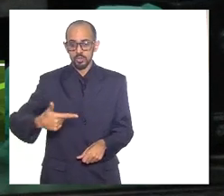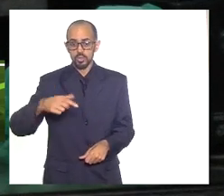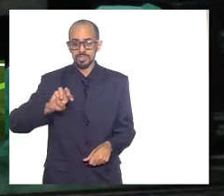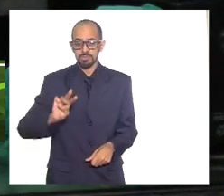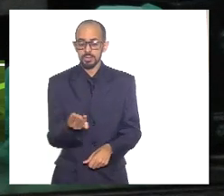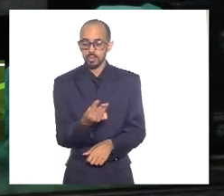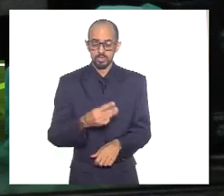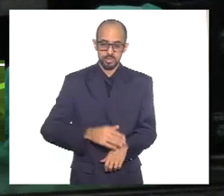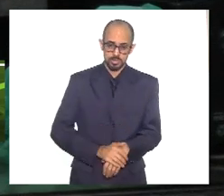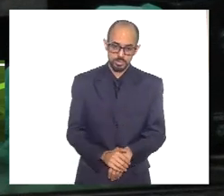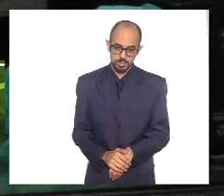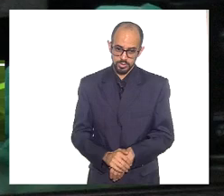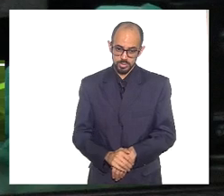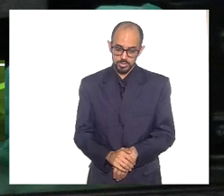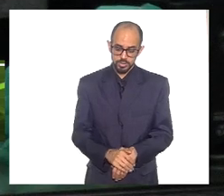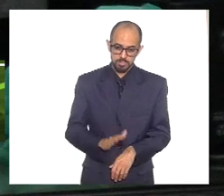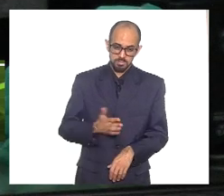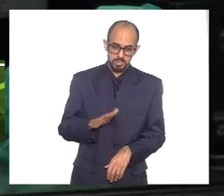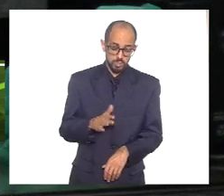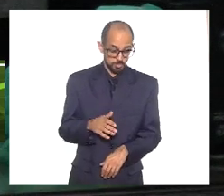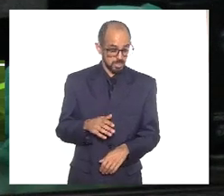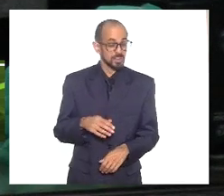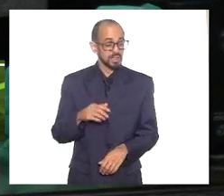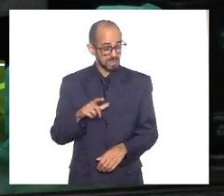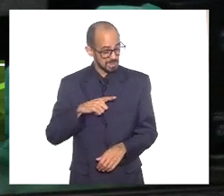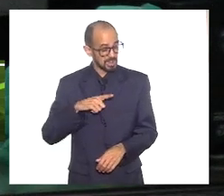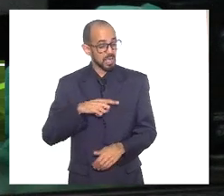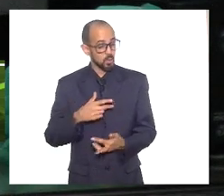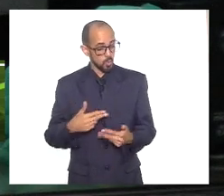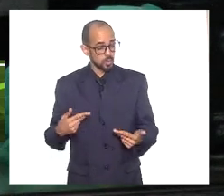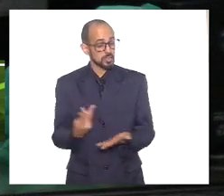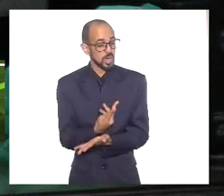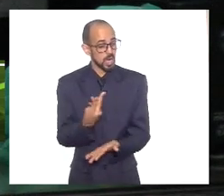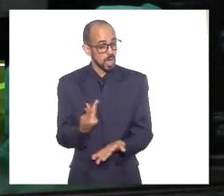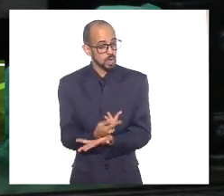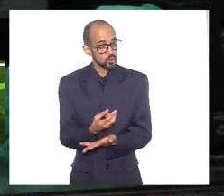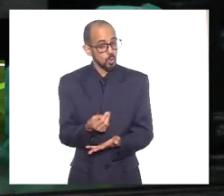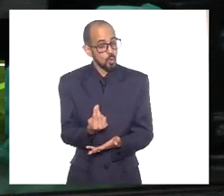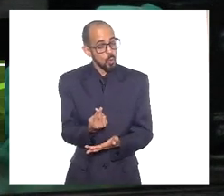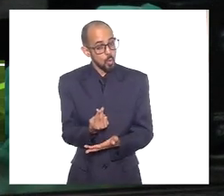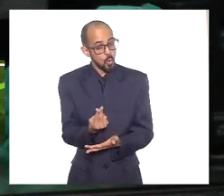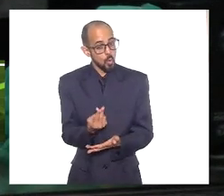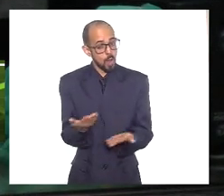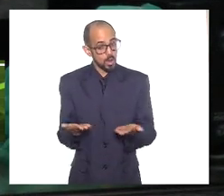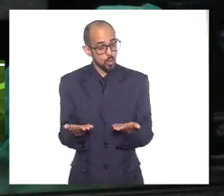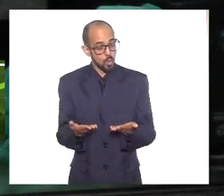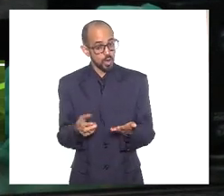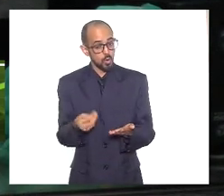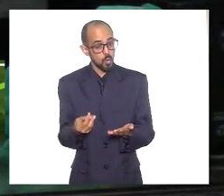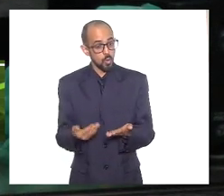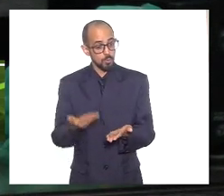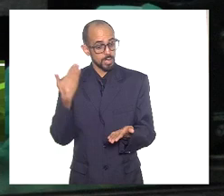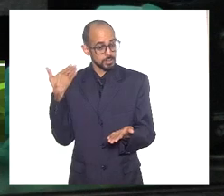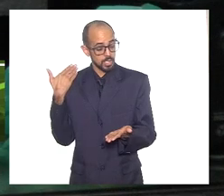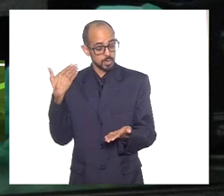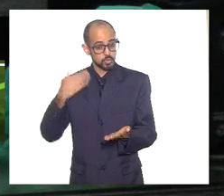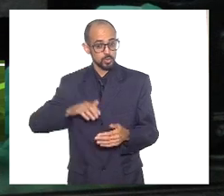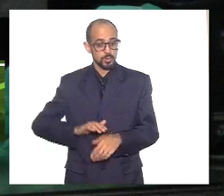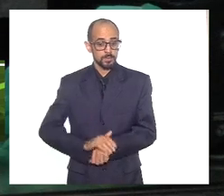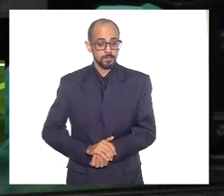bilhões. Alguma coisa está errada, o desse ano ou dos anos anteriores. Mas o que